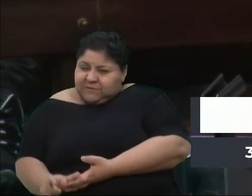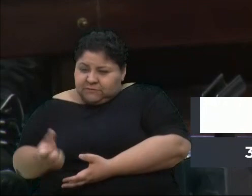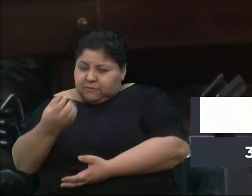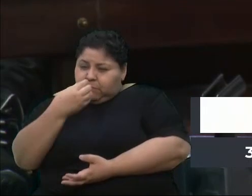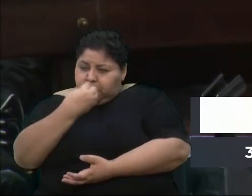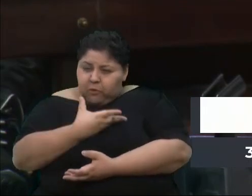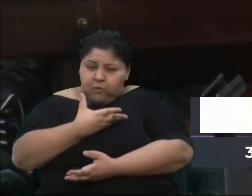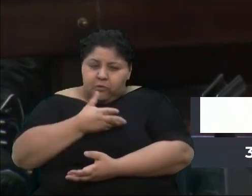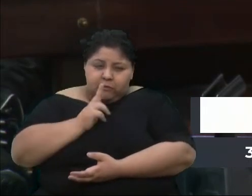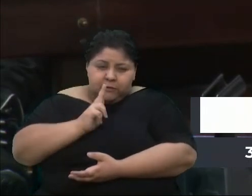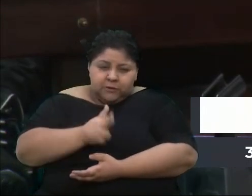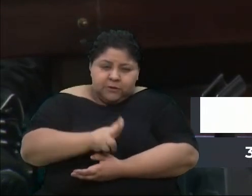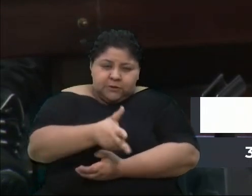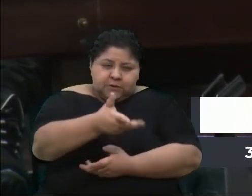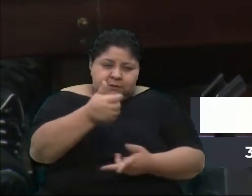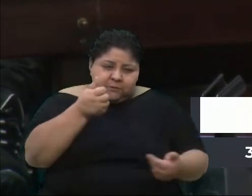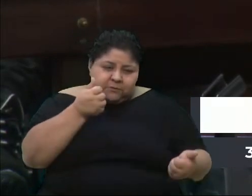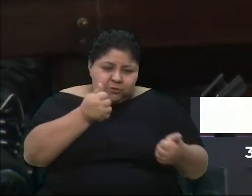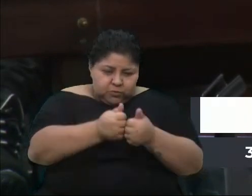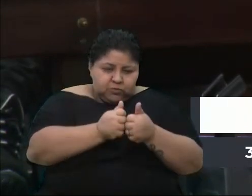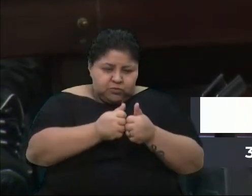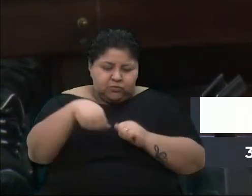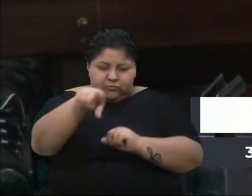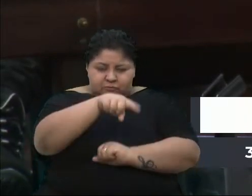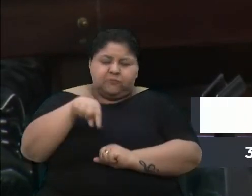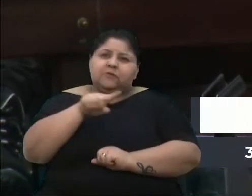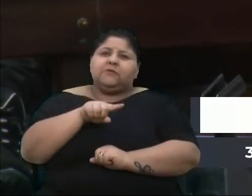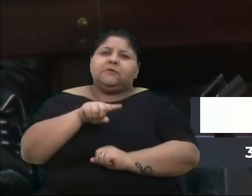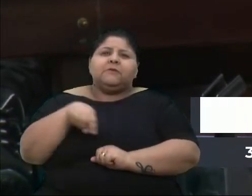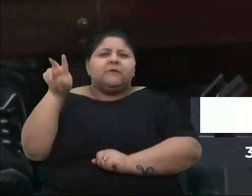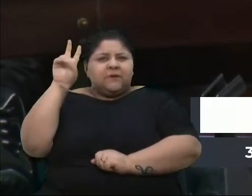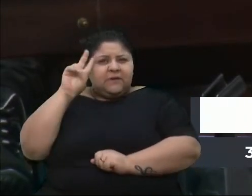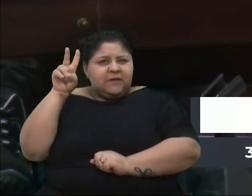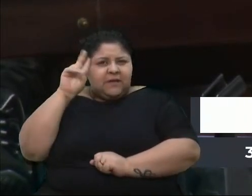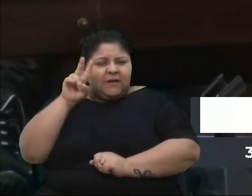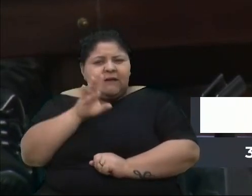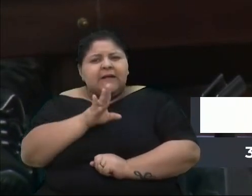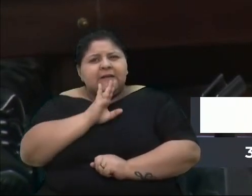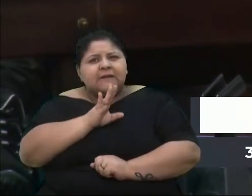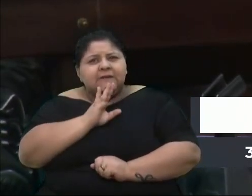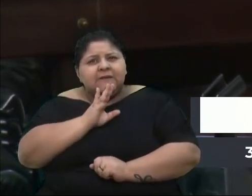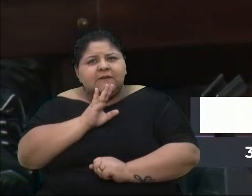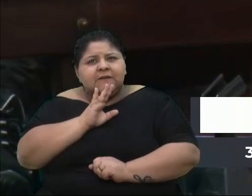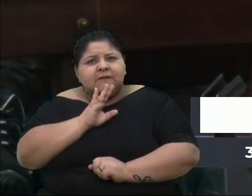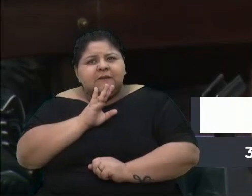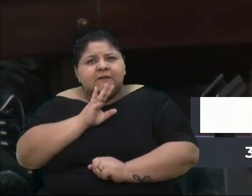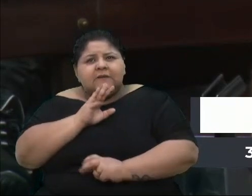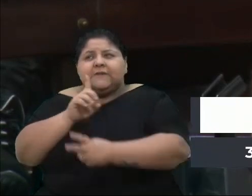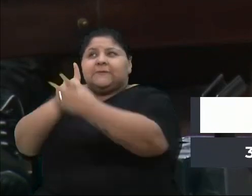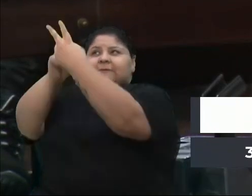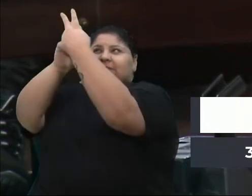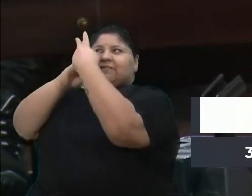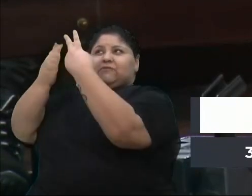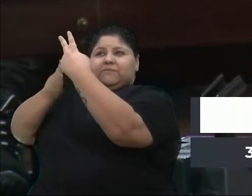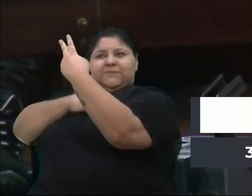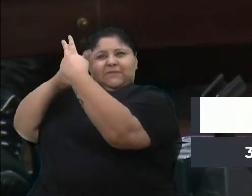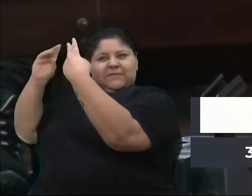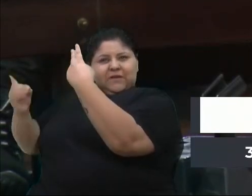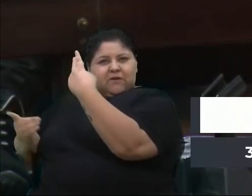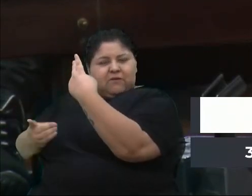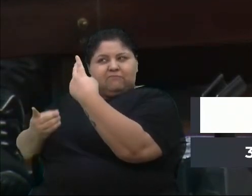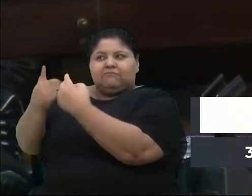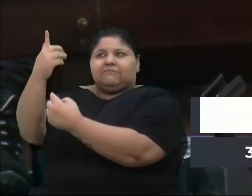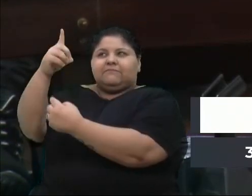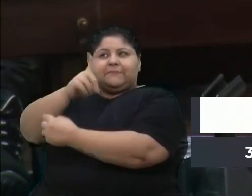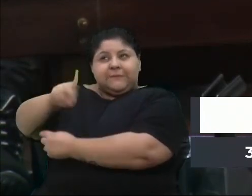que estava sempre junto com nós, Lembro que quando eu conheci, Deus me deu essa oportunidade de conhecer o